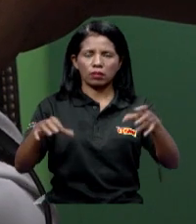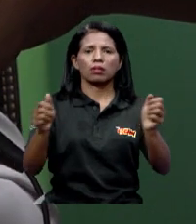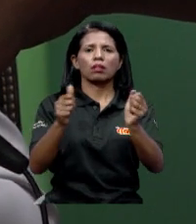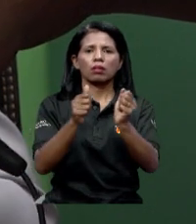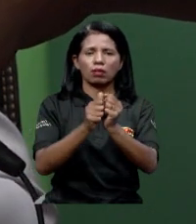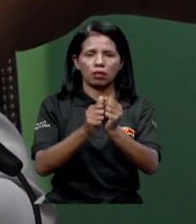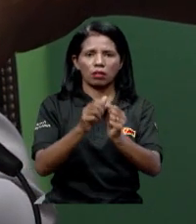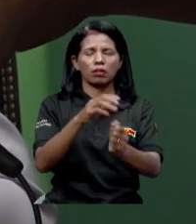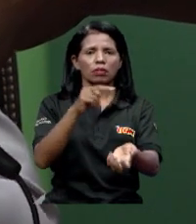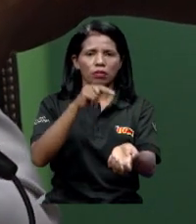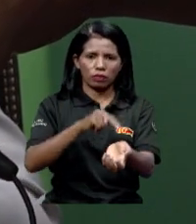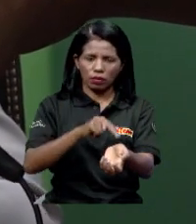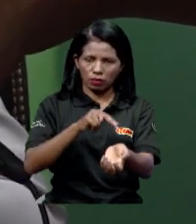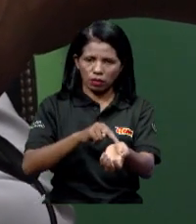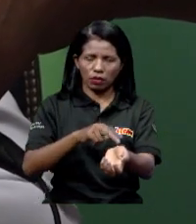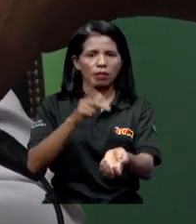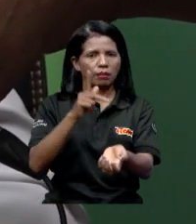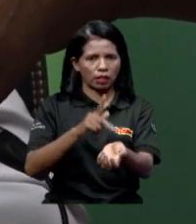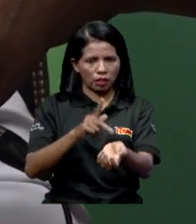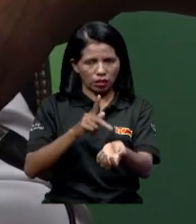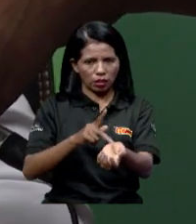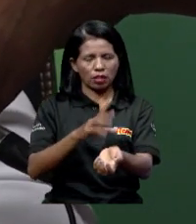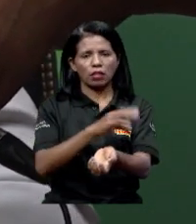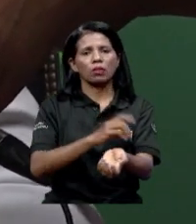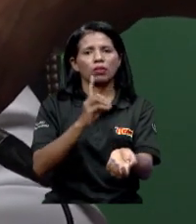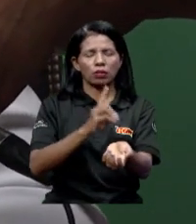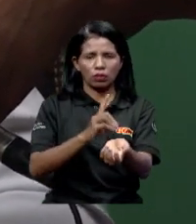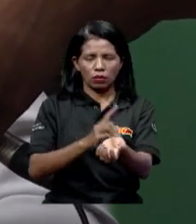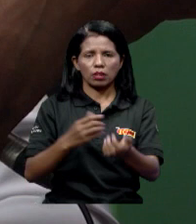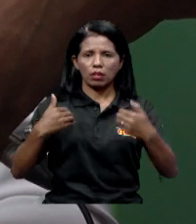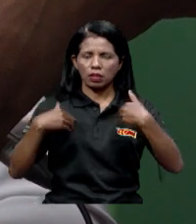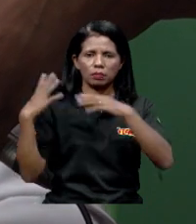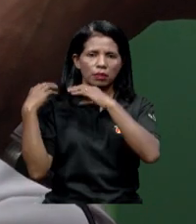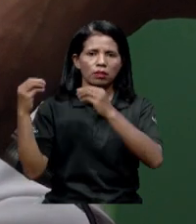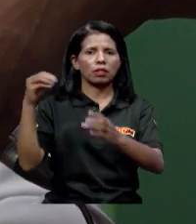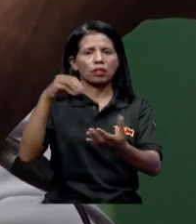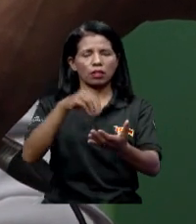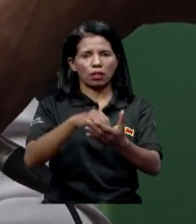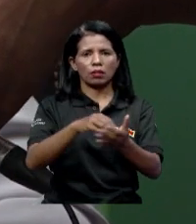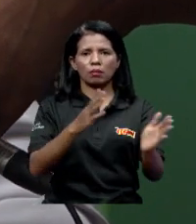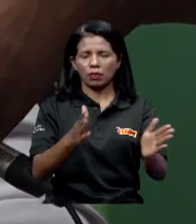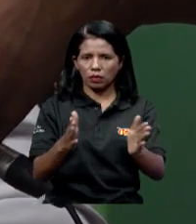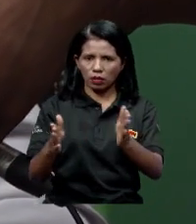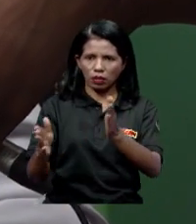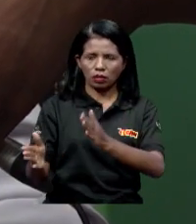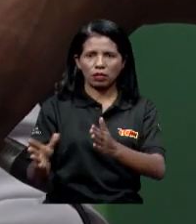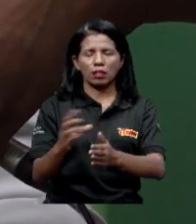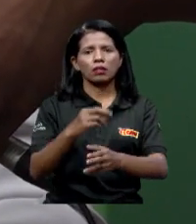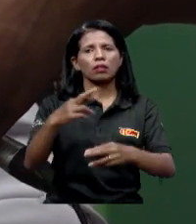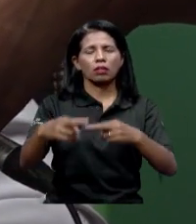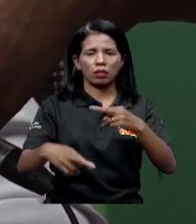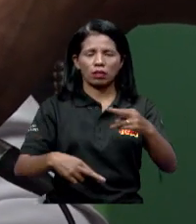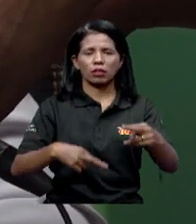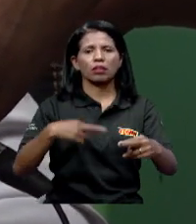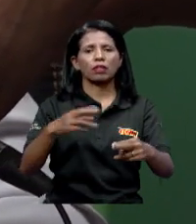background enfermeiro ga parteira ga ho experience ne maka ya sian ne tamaya prosesu de dembul nare rotasau turnu